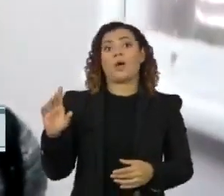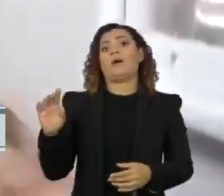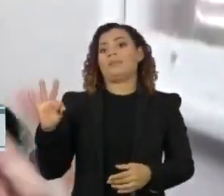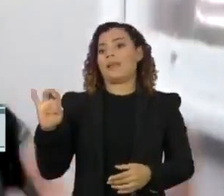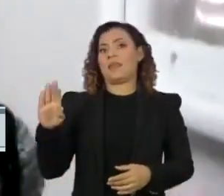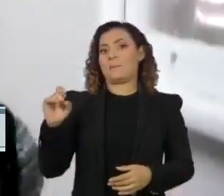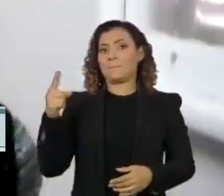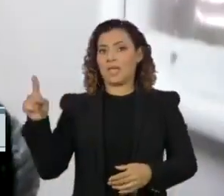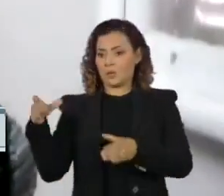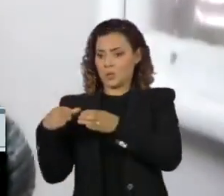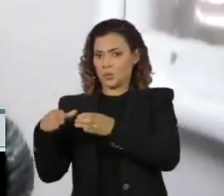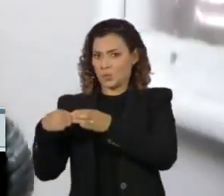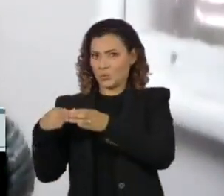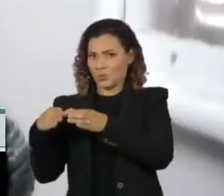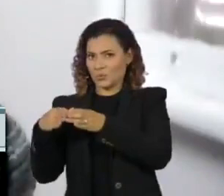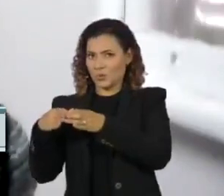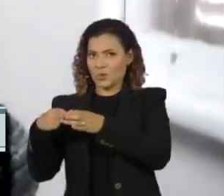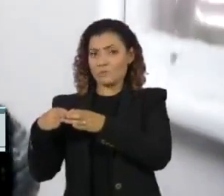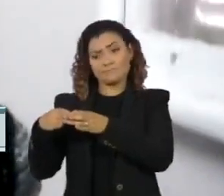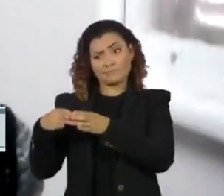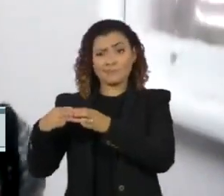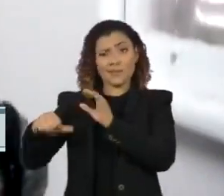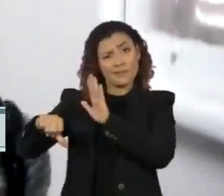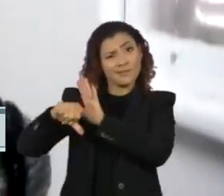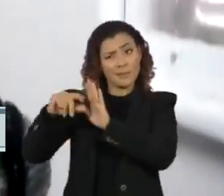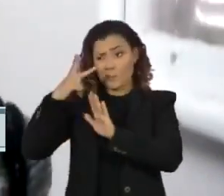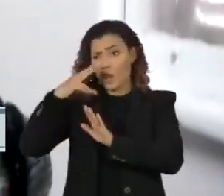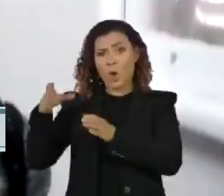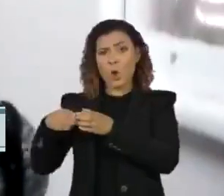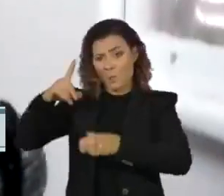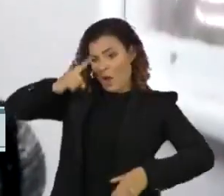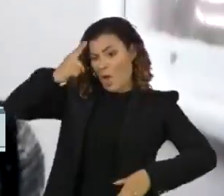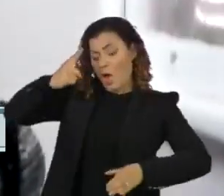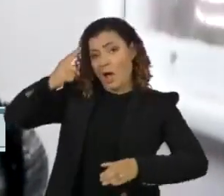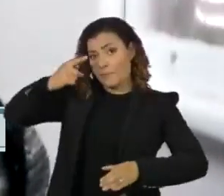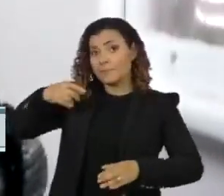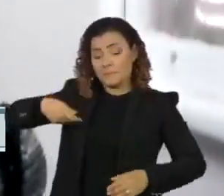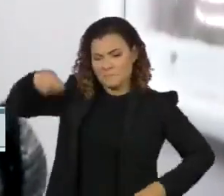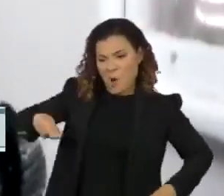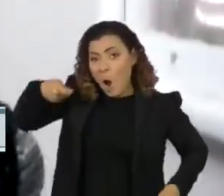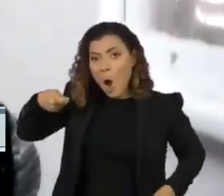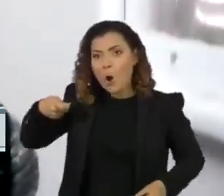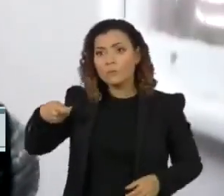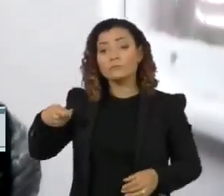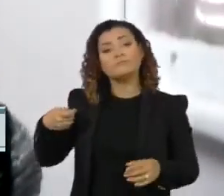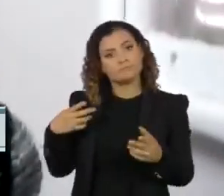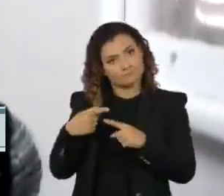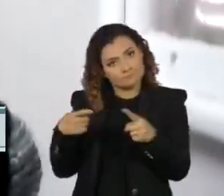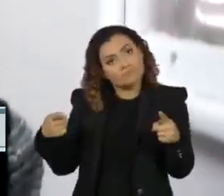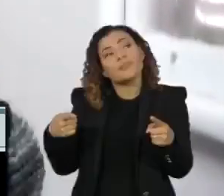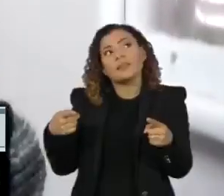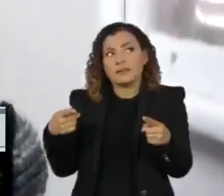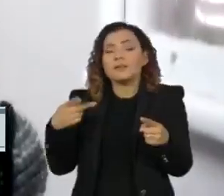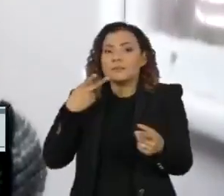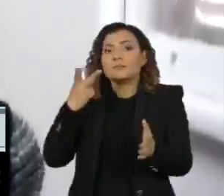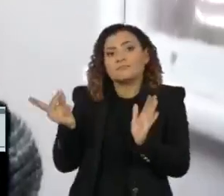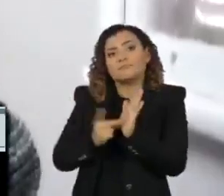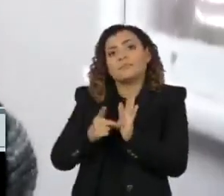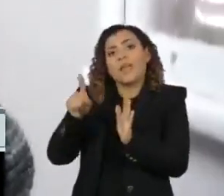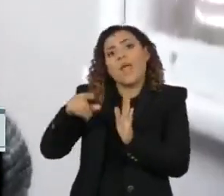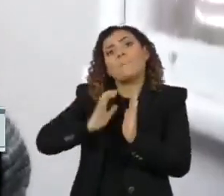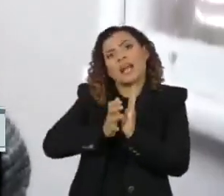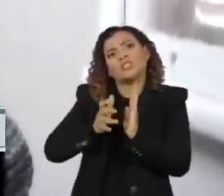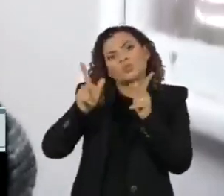a diversos outros grupos de caráter mais extremista, por mais que sejam oficialmente reconhecidos como